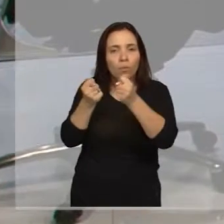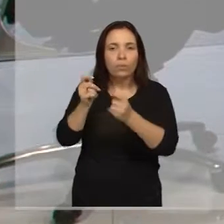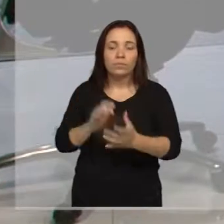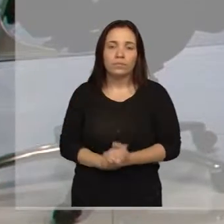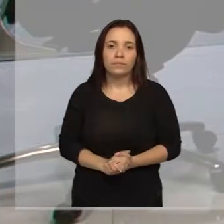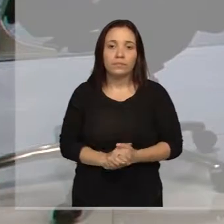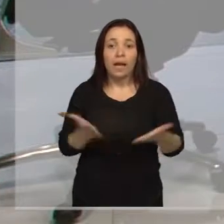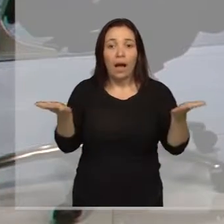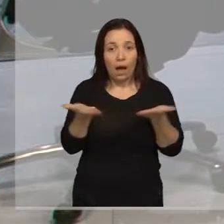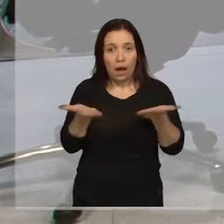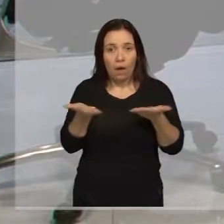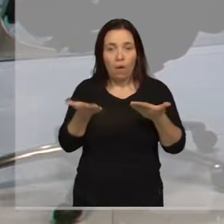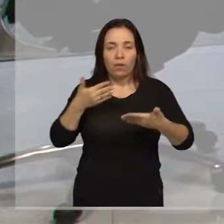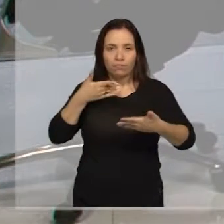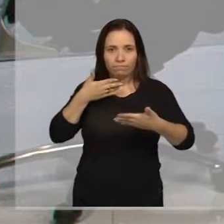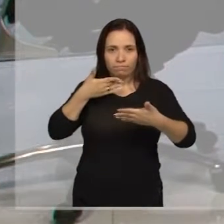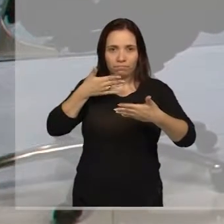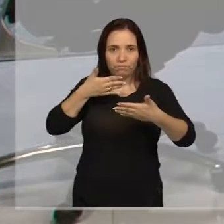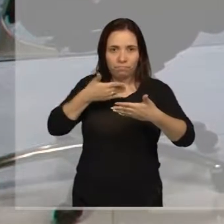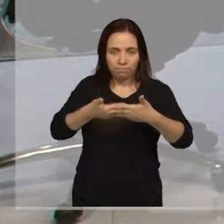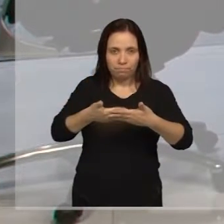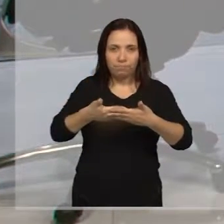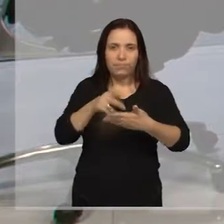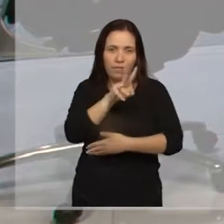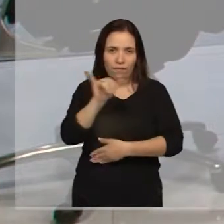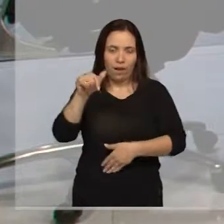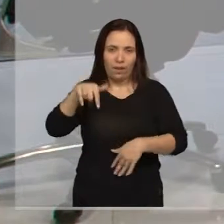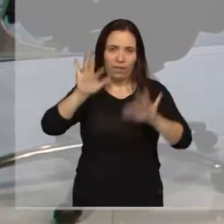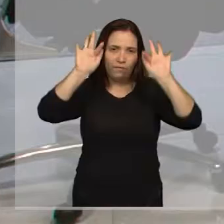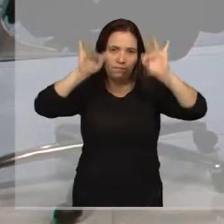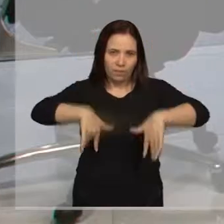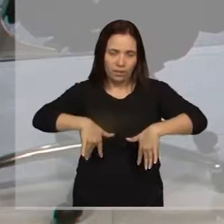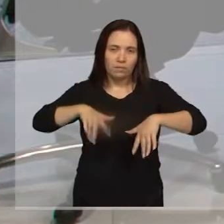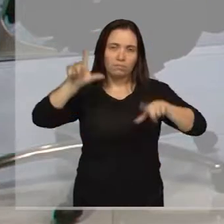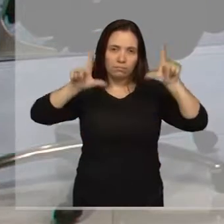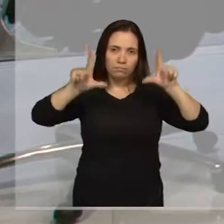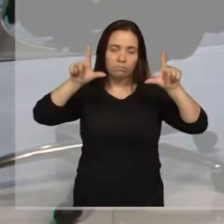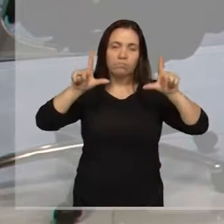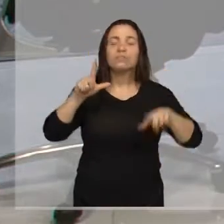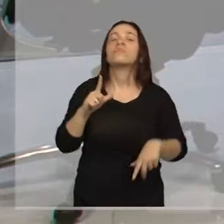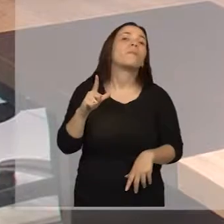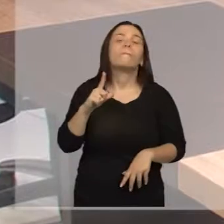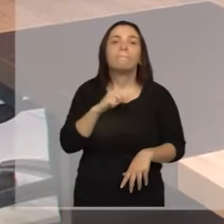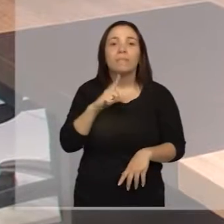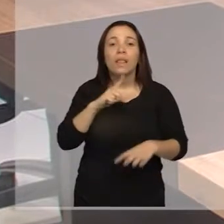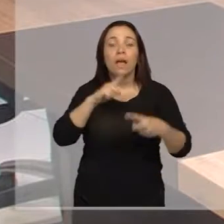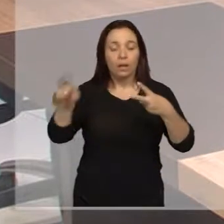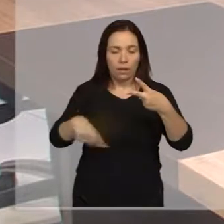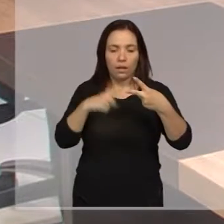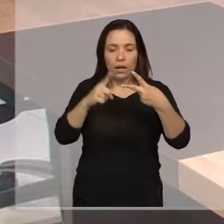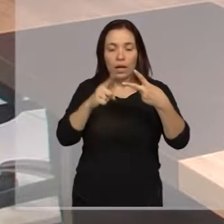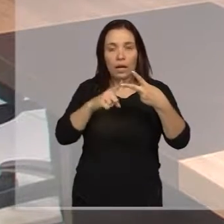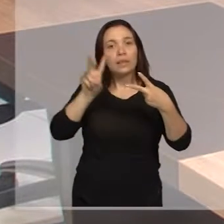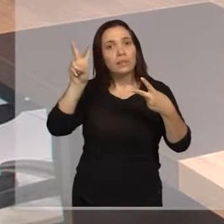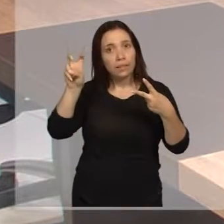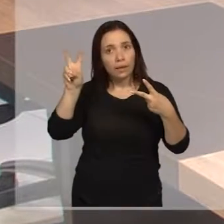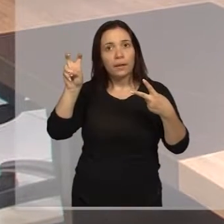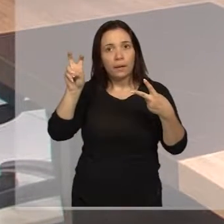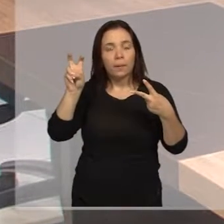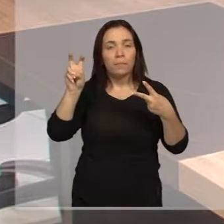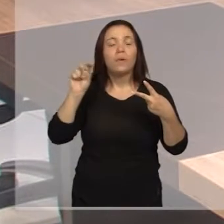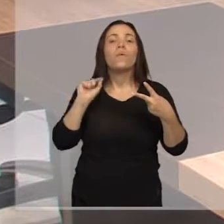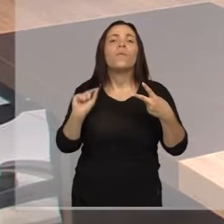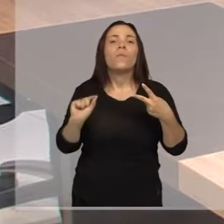gente já está se encaminhando para os últimos minutos desse bloco do programa. Eu tenho um segundo tema, não menos polêmico do que esse, que